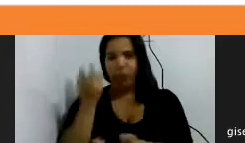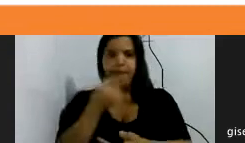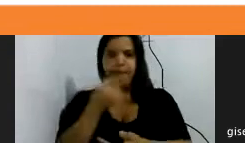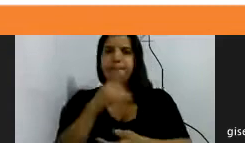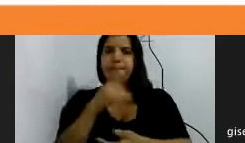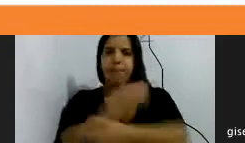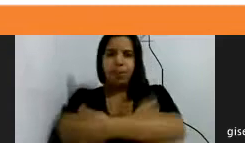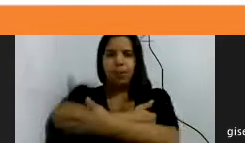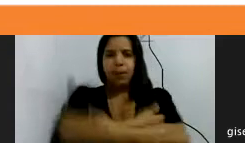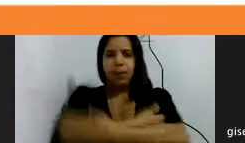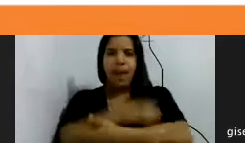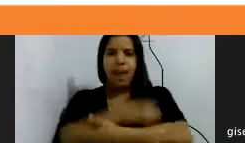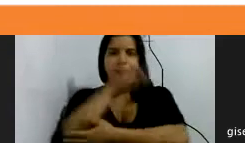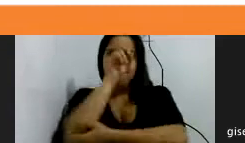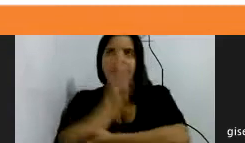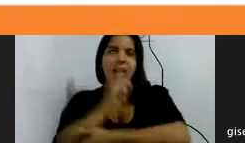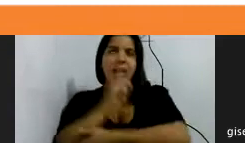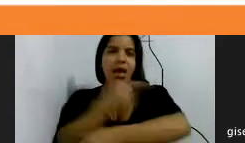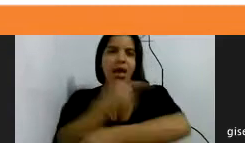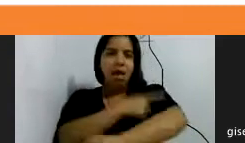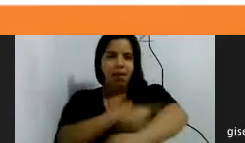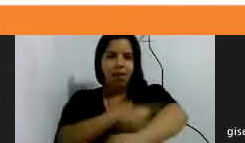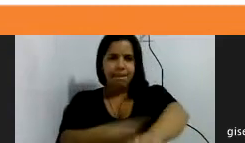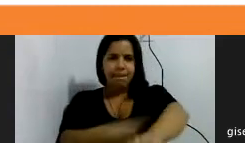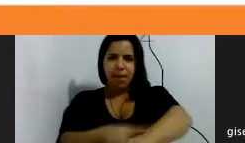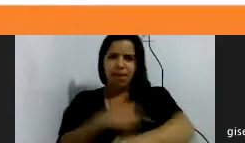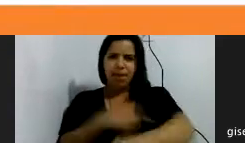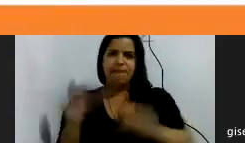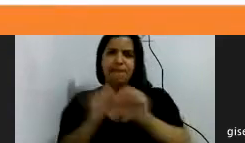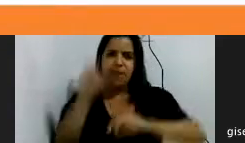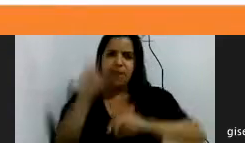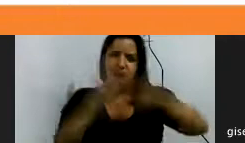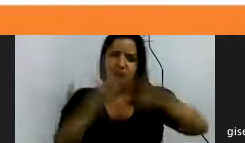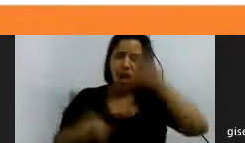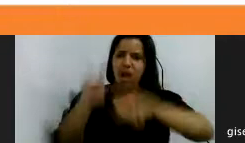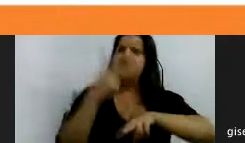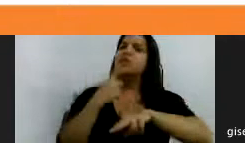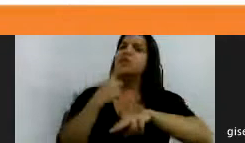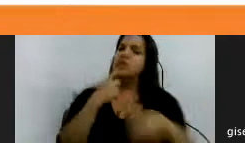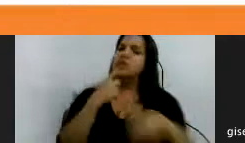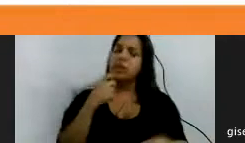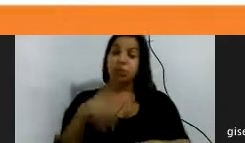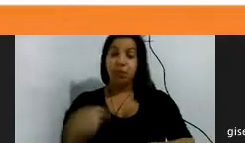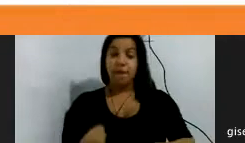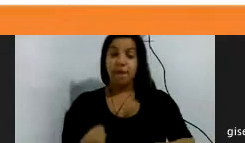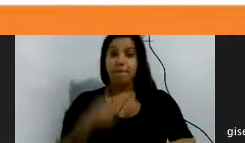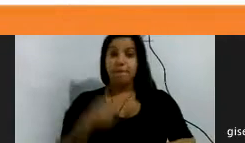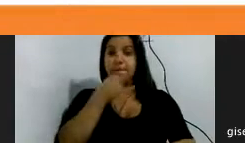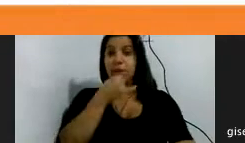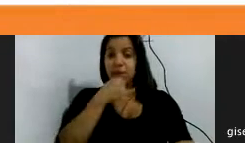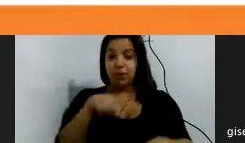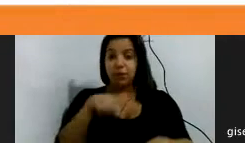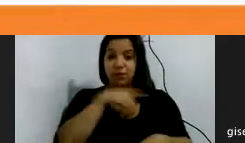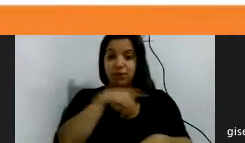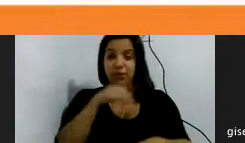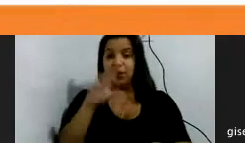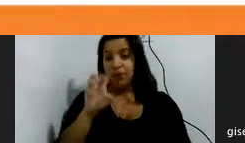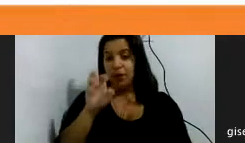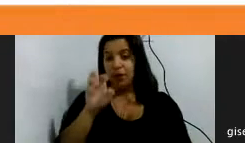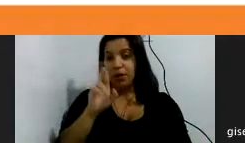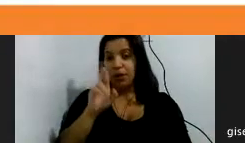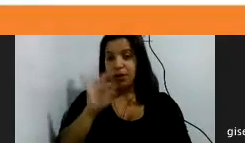que nasce extremamente ictérico, que a gente faz a análise do hemograma dele, ele tem um predomínio de eritroblastos. Por